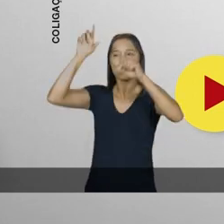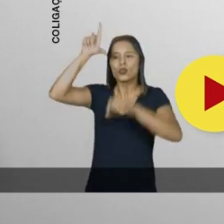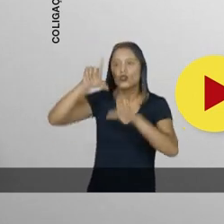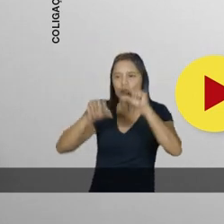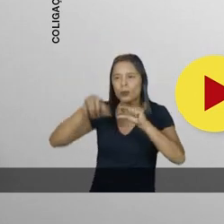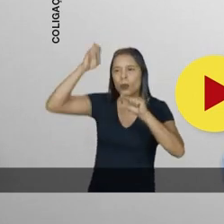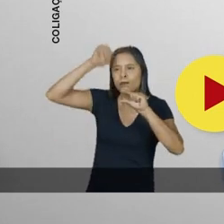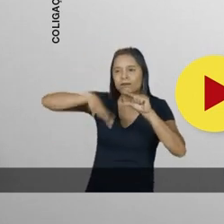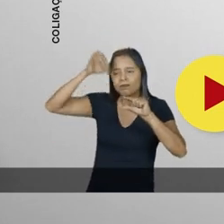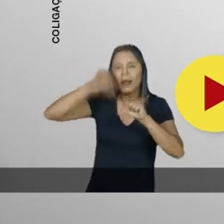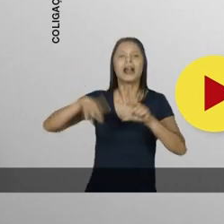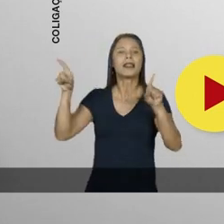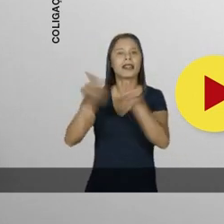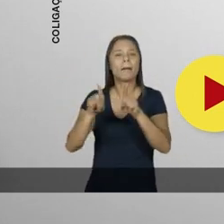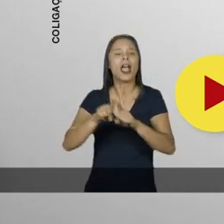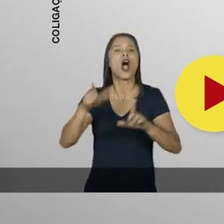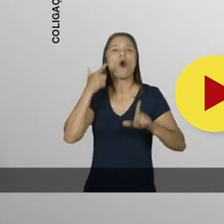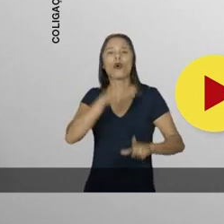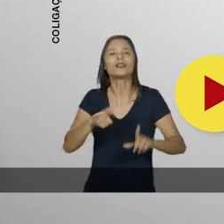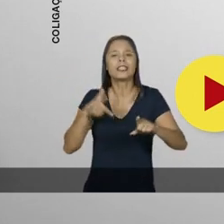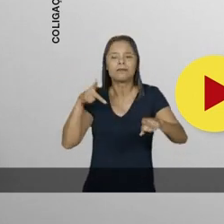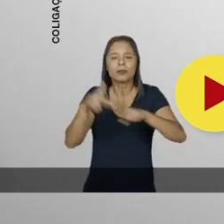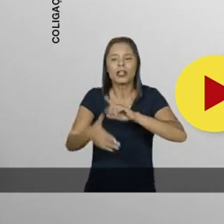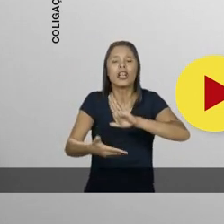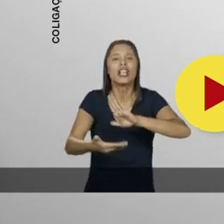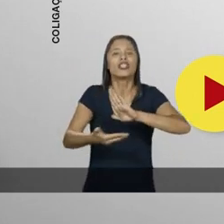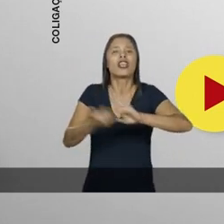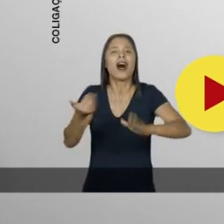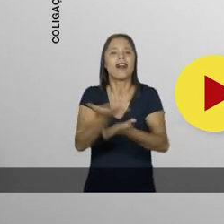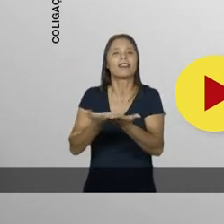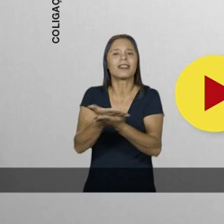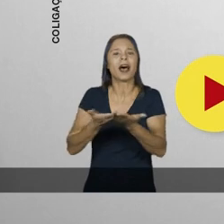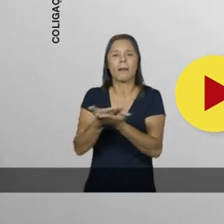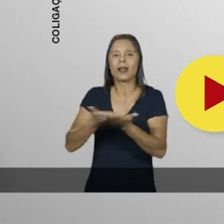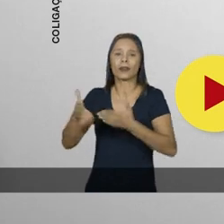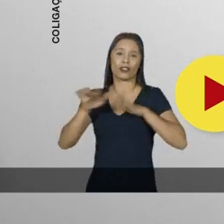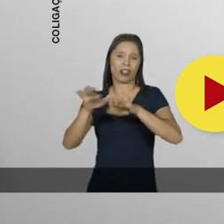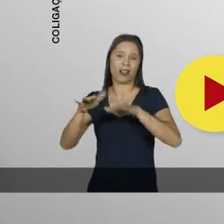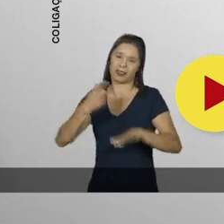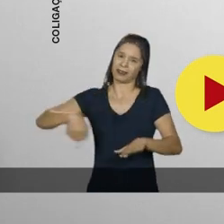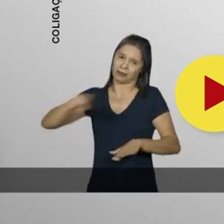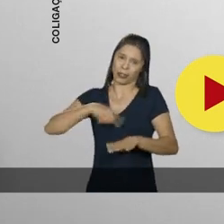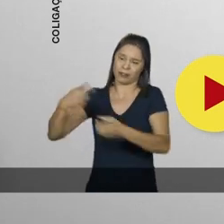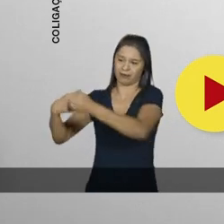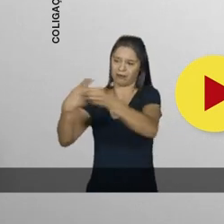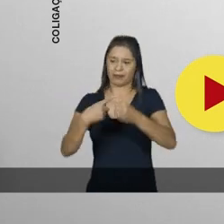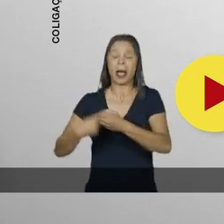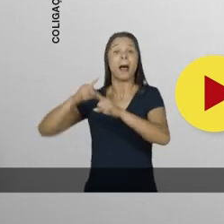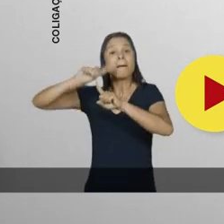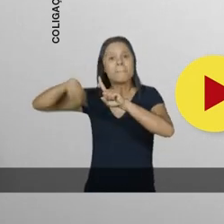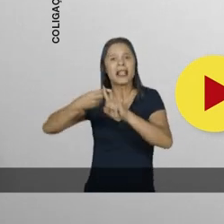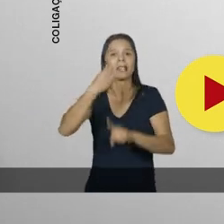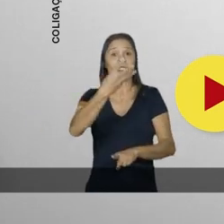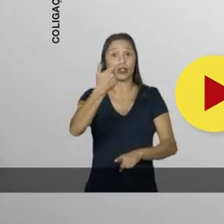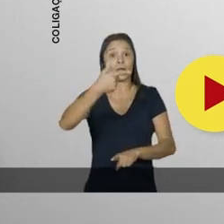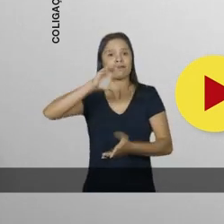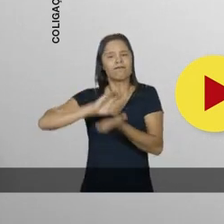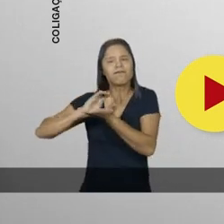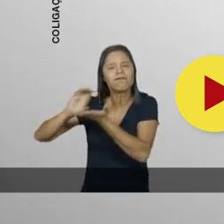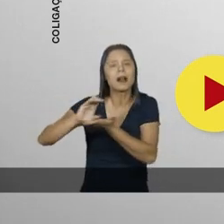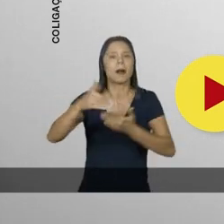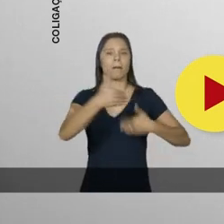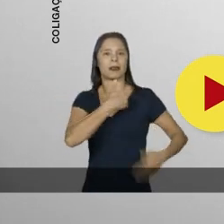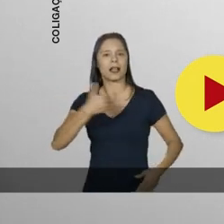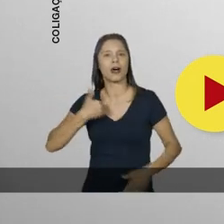criminalidade. Ainda impedi que retirassem o tratamento de câncer da nossa região. Foram mais de 32 milhões em recursos para a